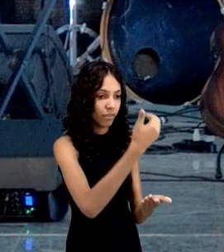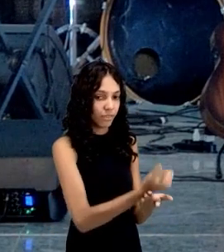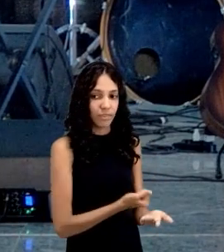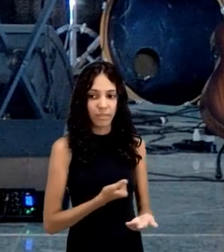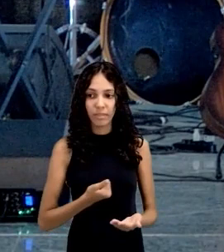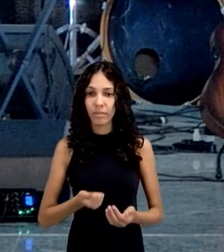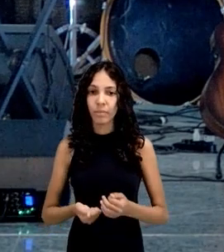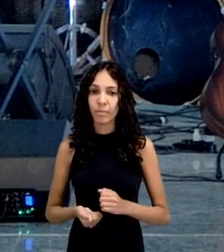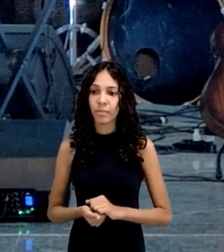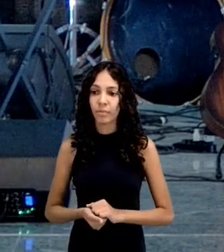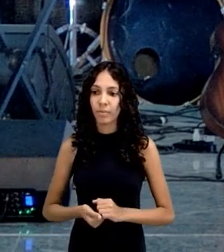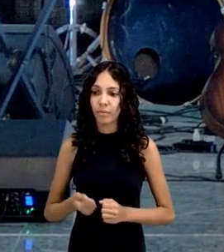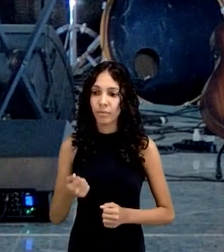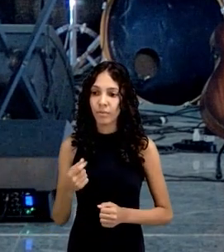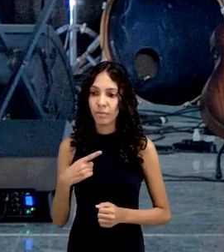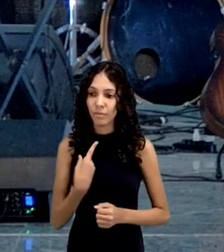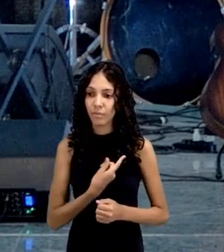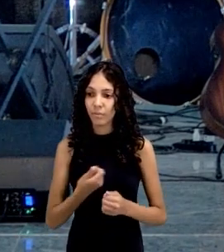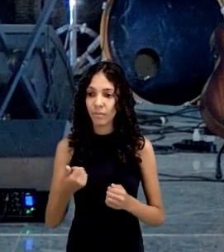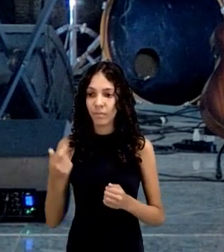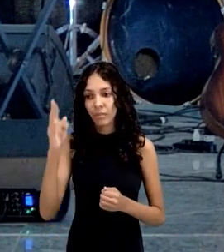5,17. Se você for lá,